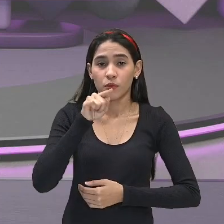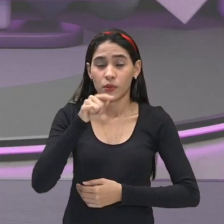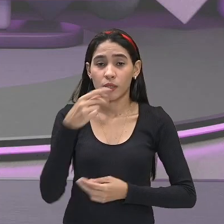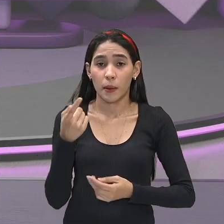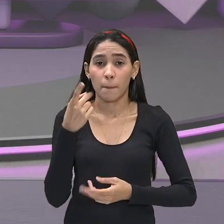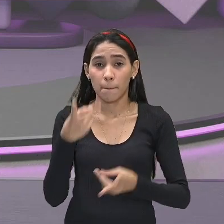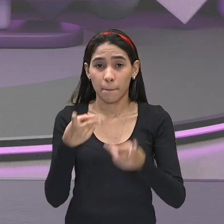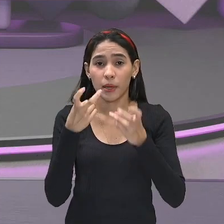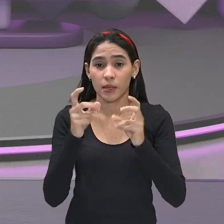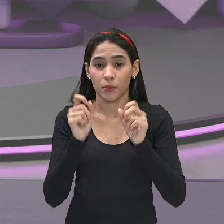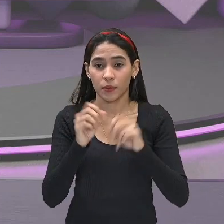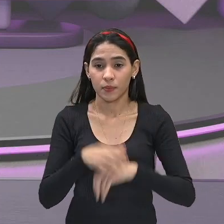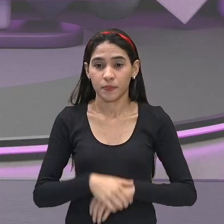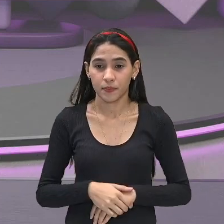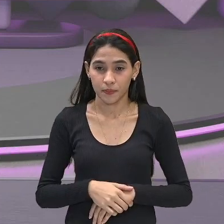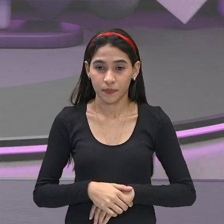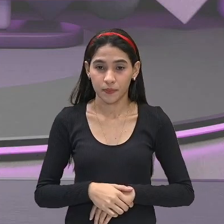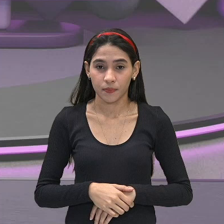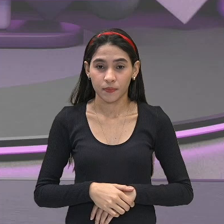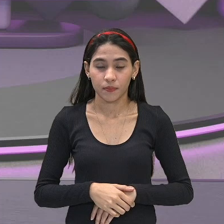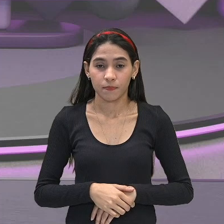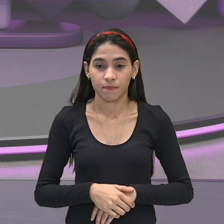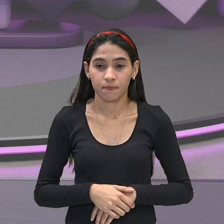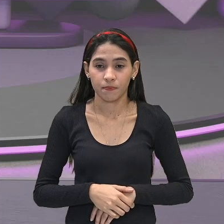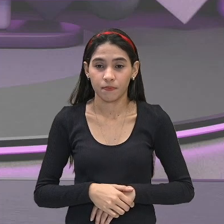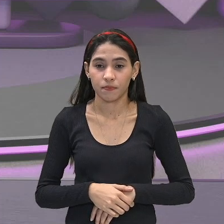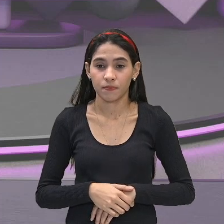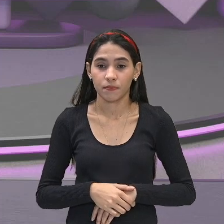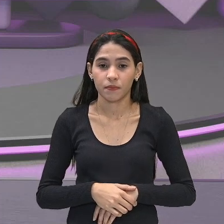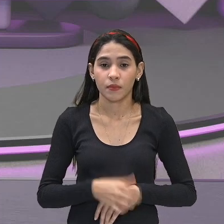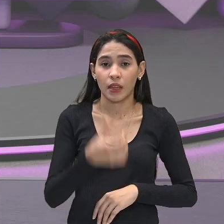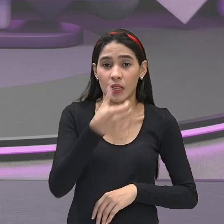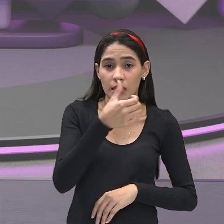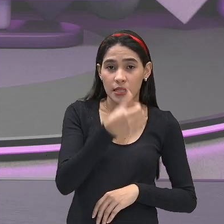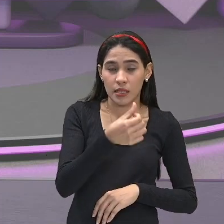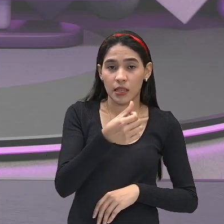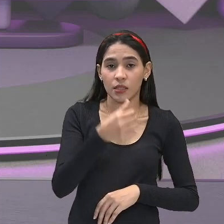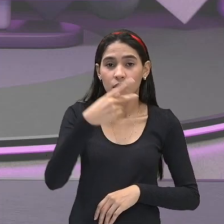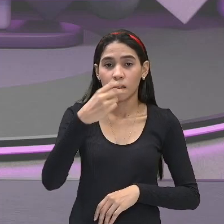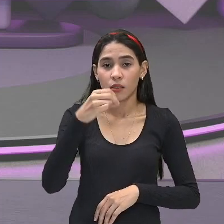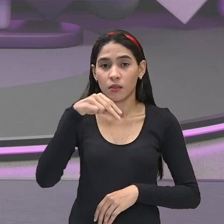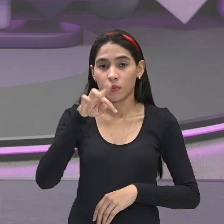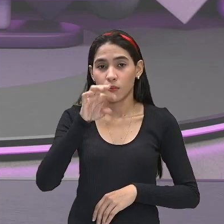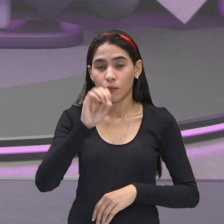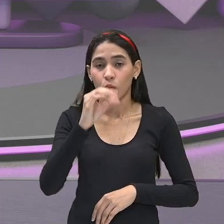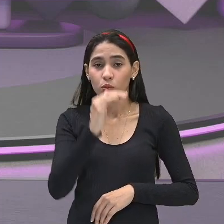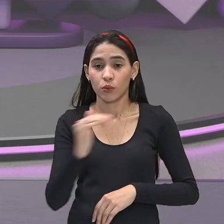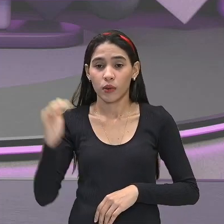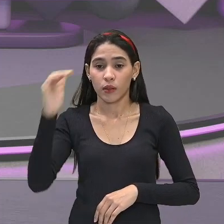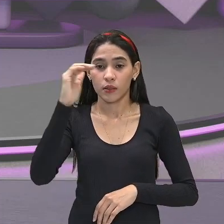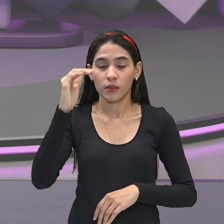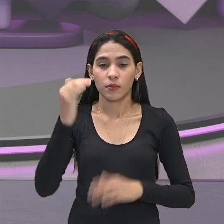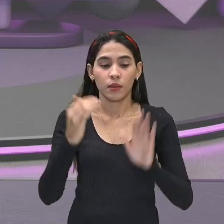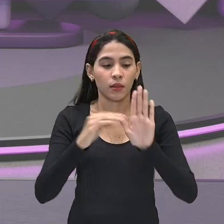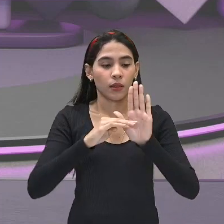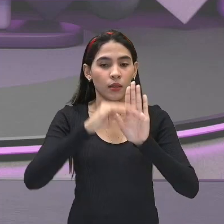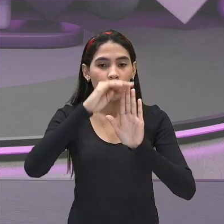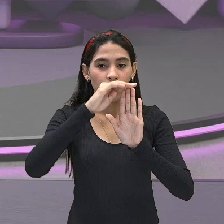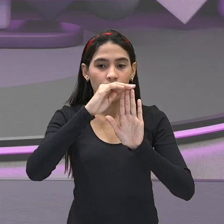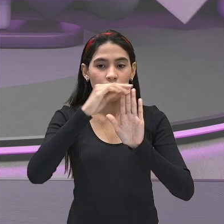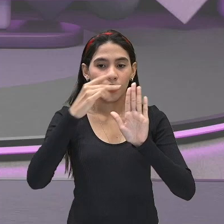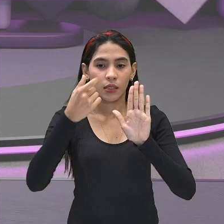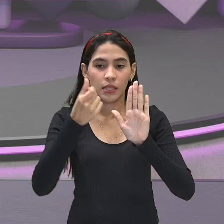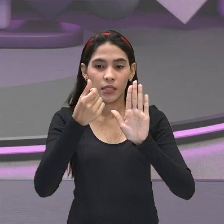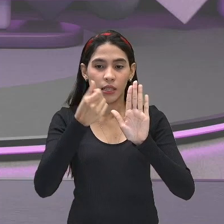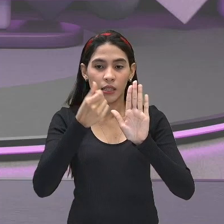observa que eu tenho 6 pontos na parte de cima, né, da pedra e 6 pontos